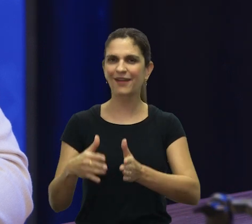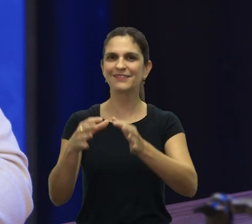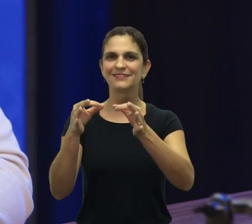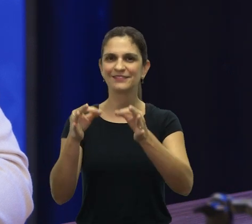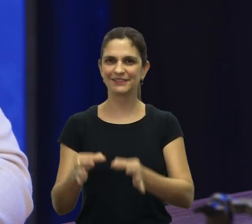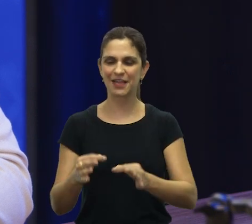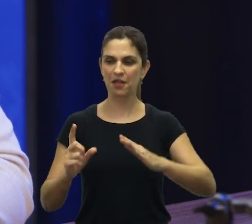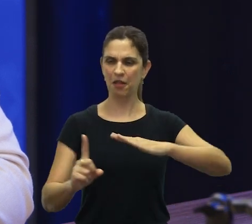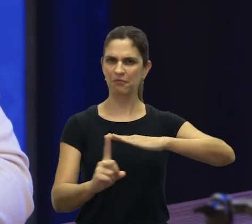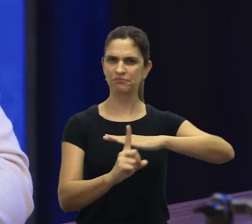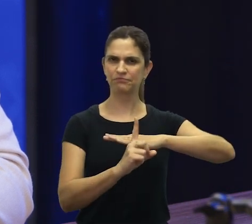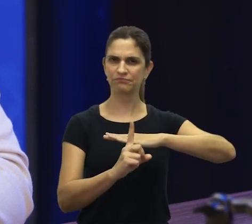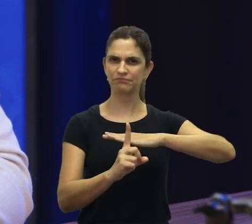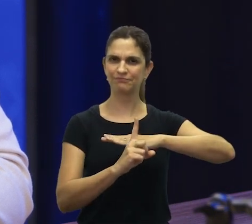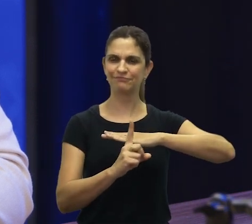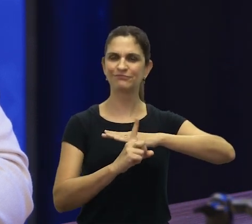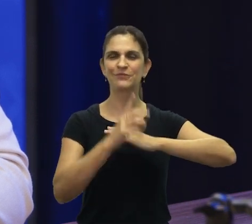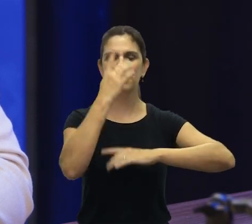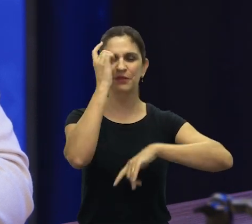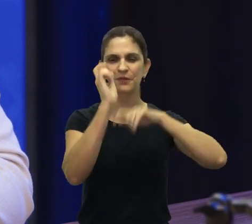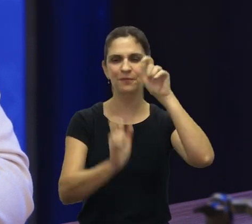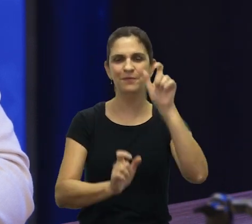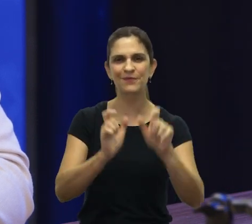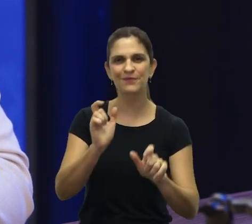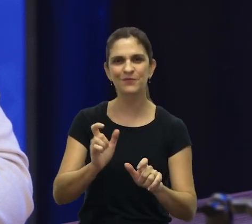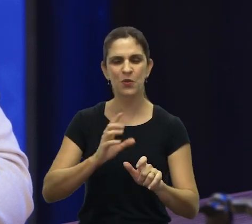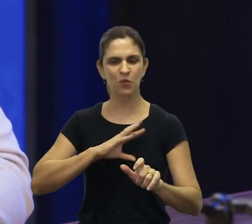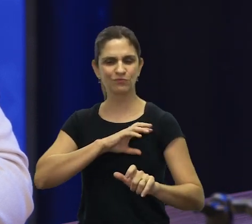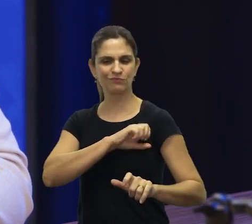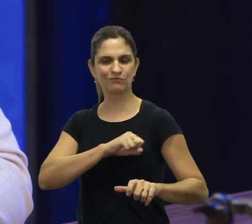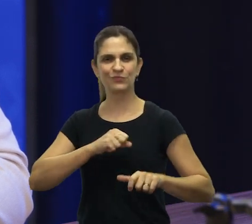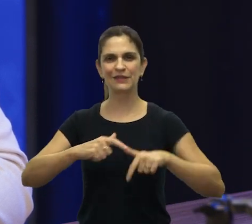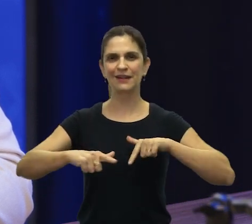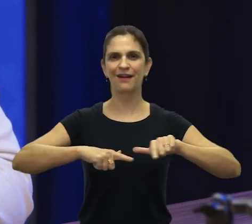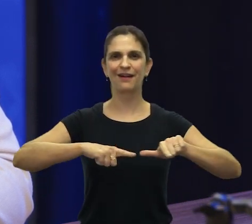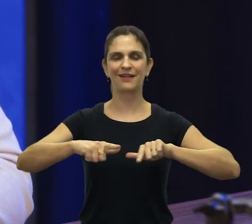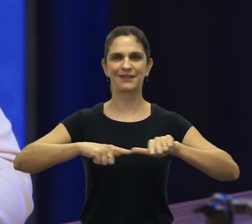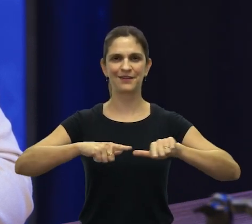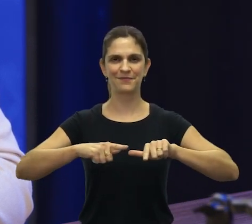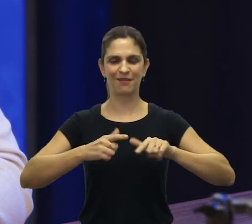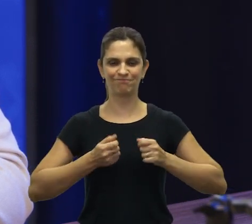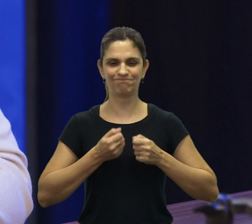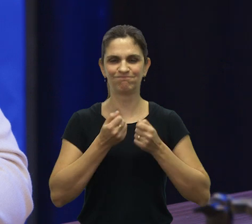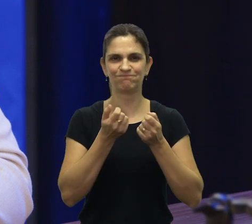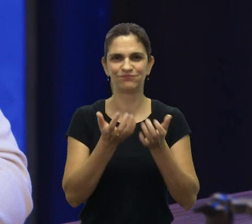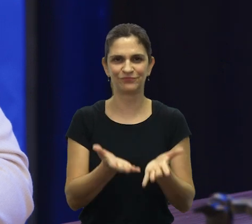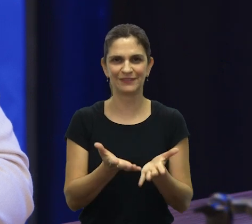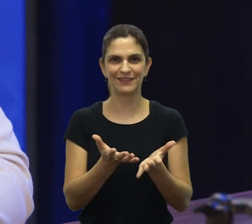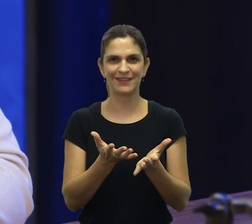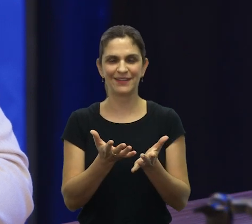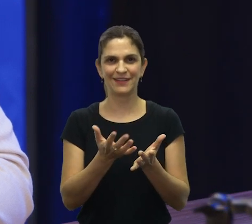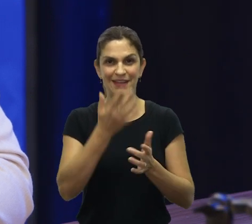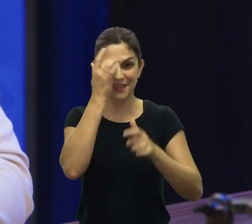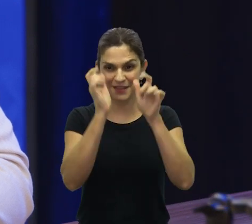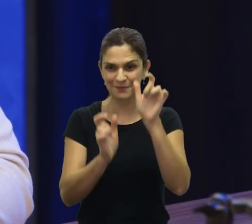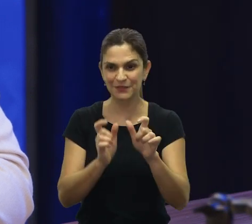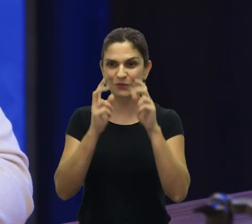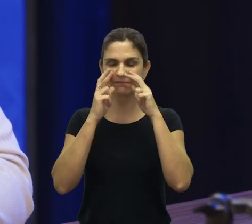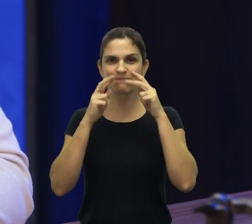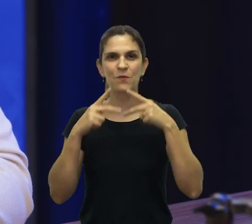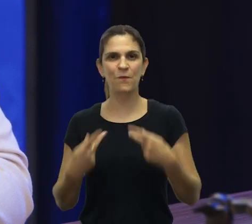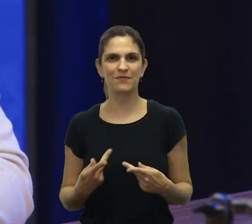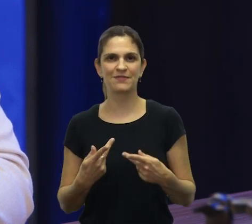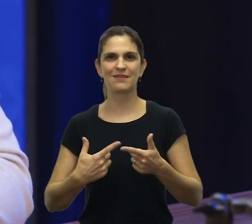caminho certo, atendendo as pessoas, fazendo aquilo com amor. E a gente teve esse